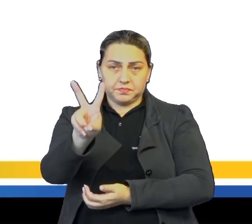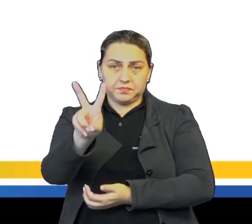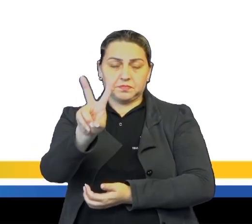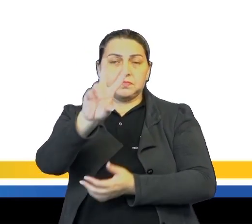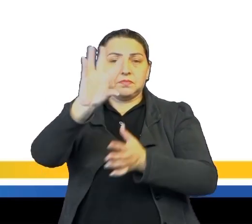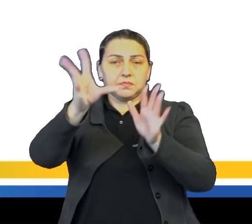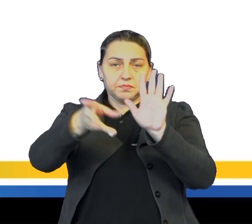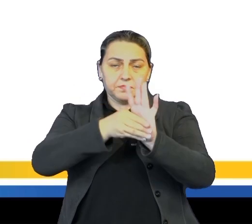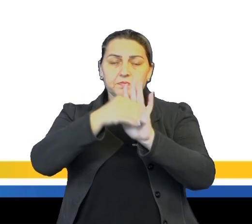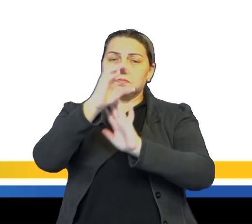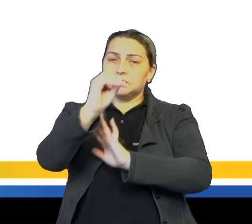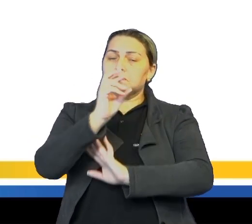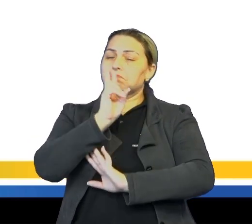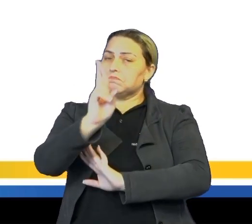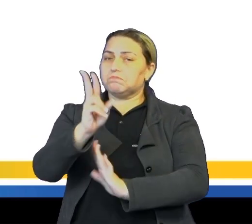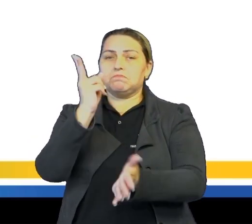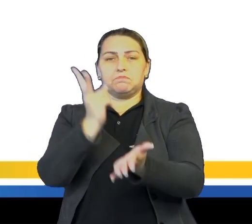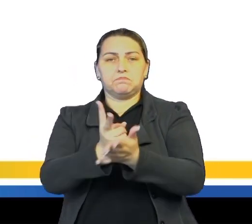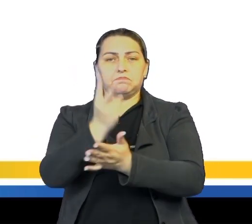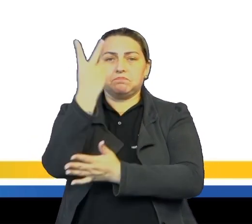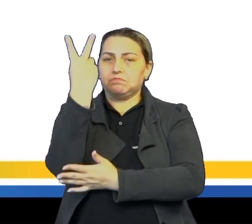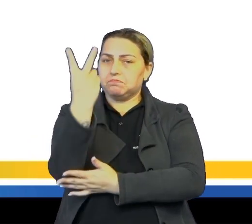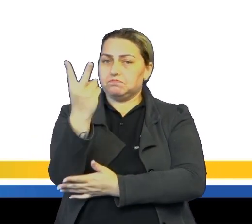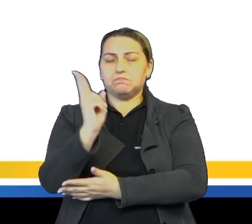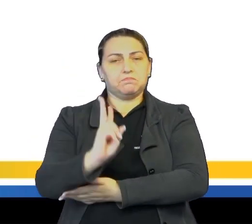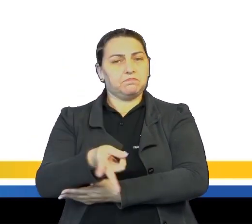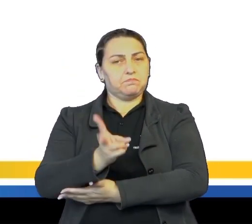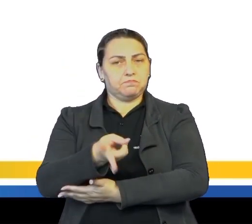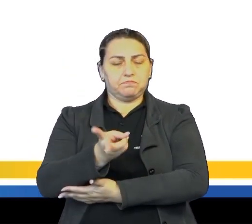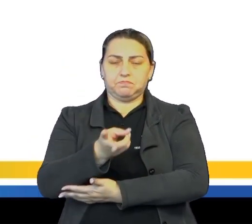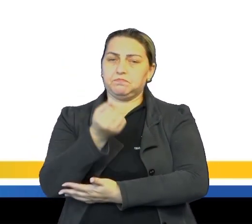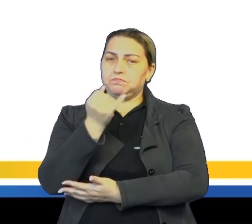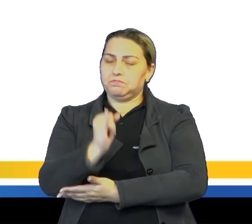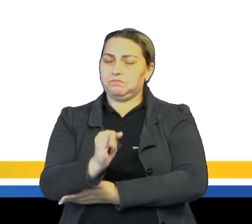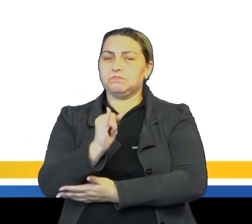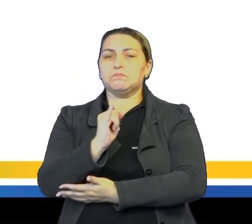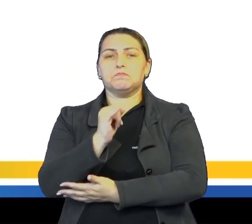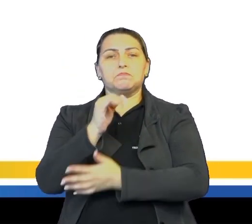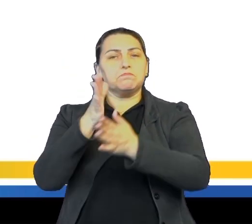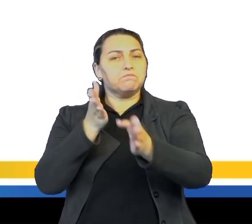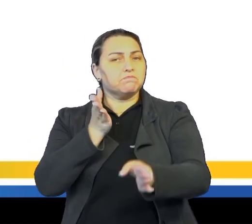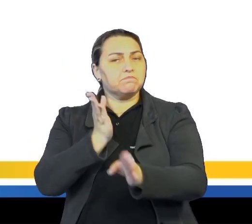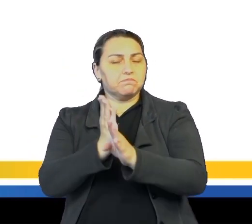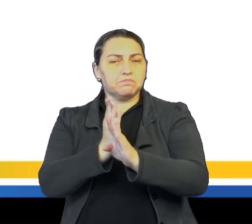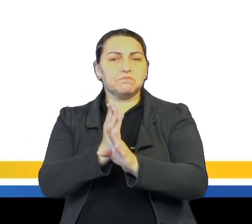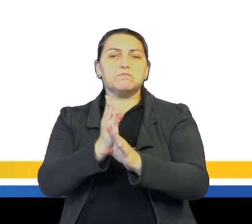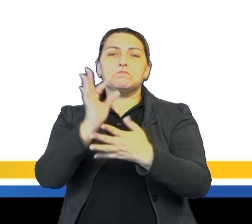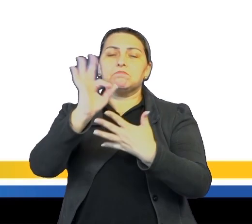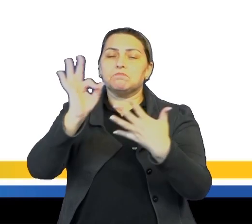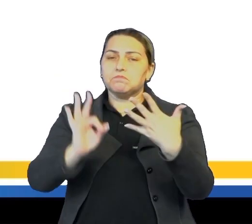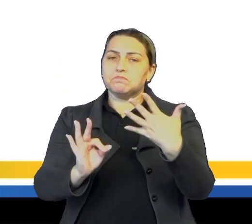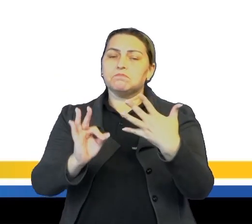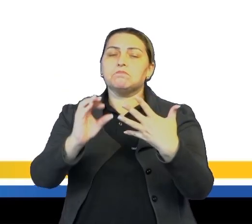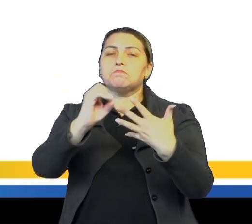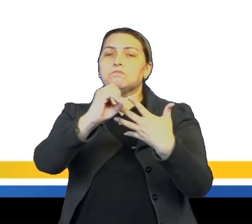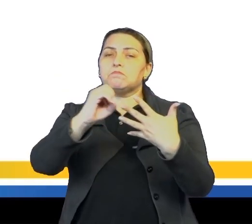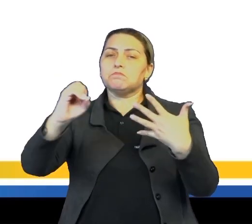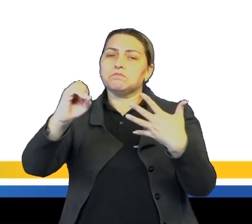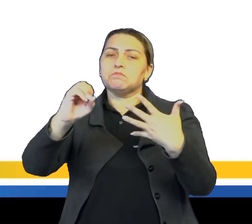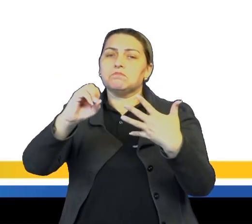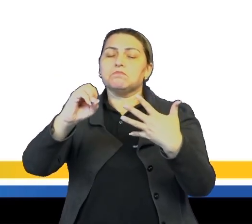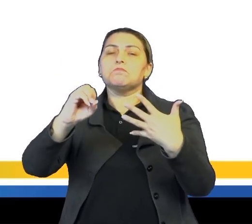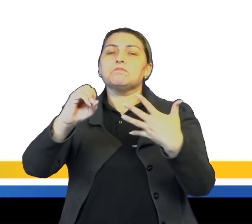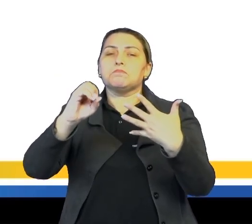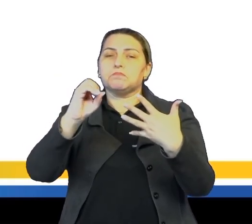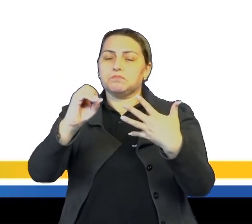e você vai adicionar 0 O resultado é duas maçãs então Vocês acabaram de descobrir o elemento neutro elemento neutro é o zero